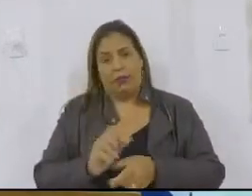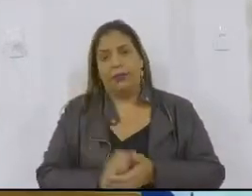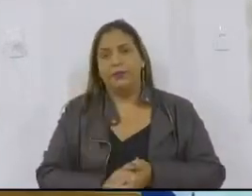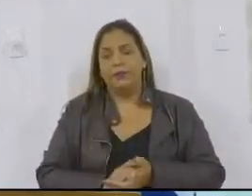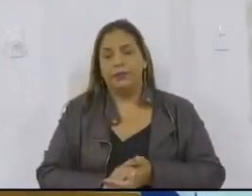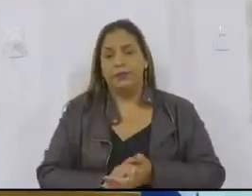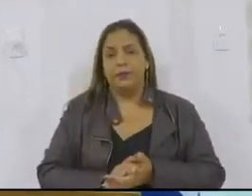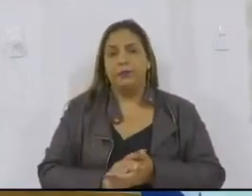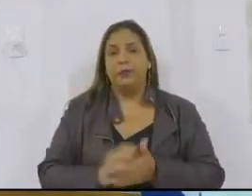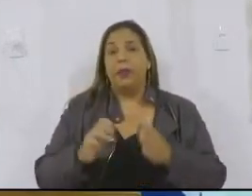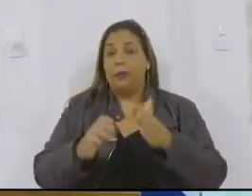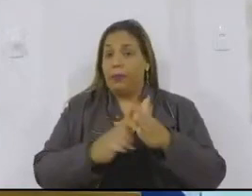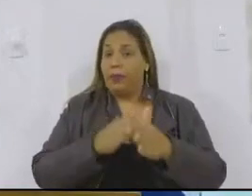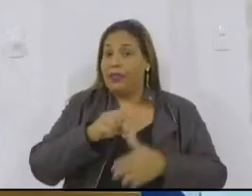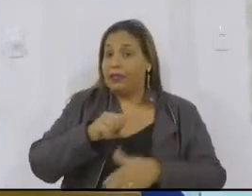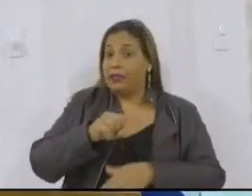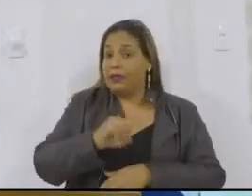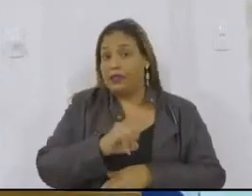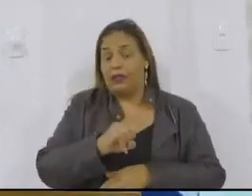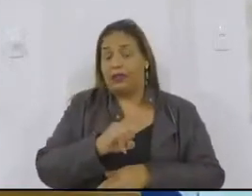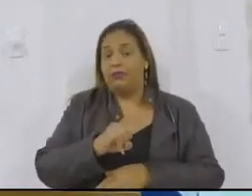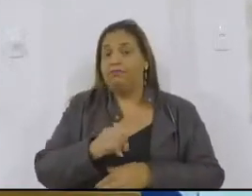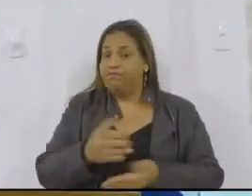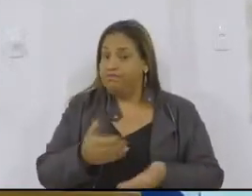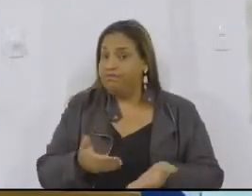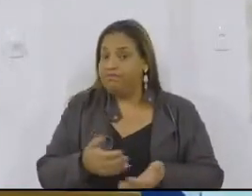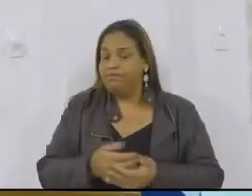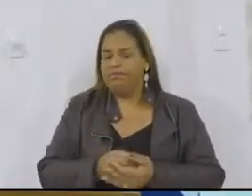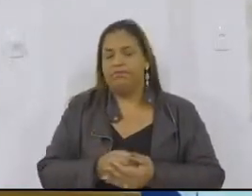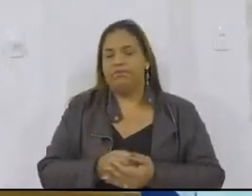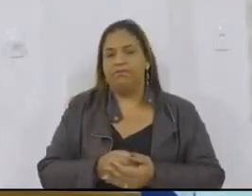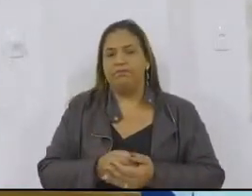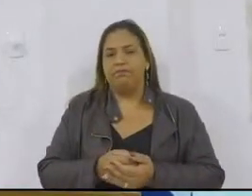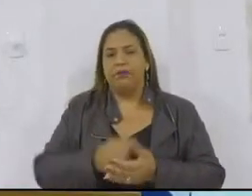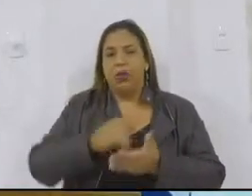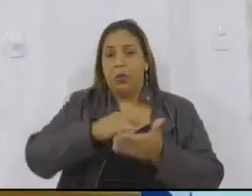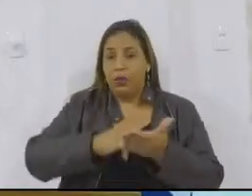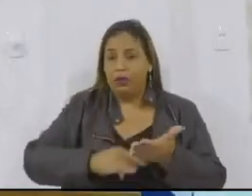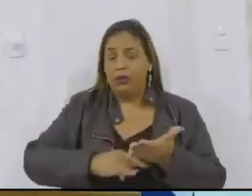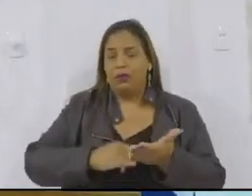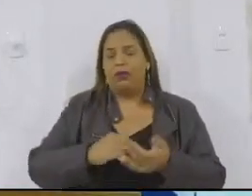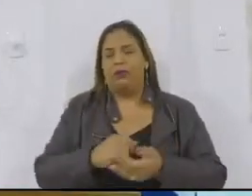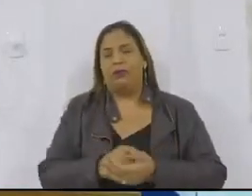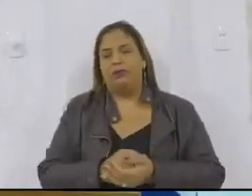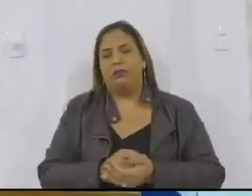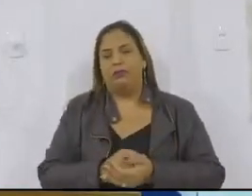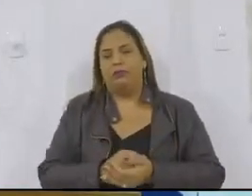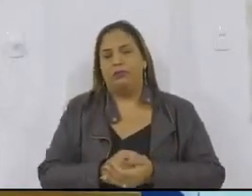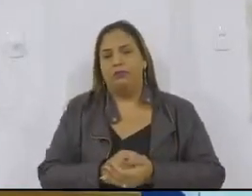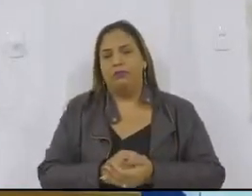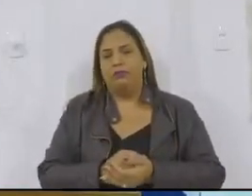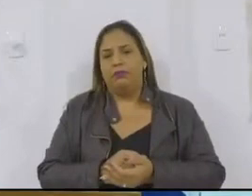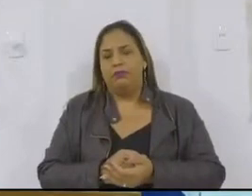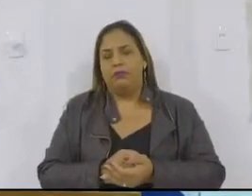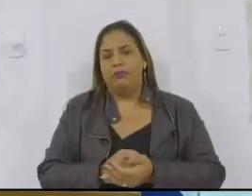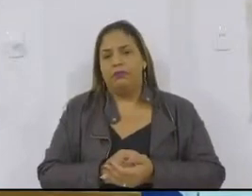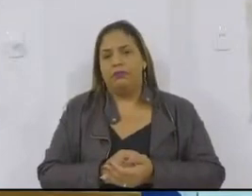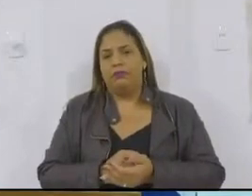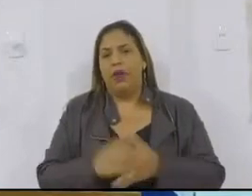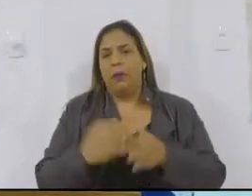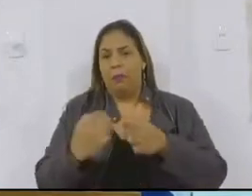E essa empresa, vereador, por incrível que pareça, ela coloca ônibus como ela